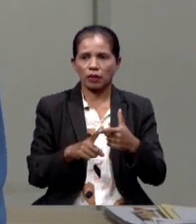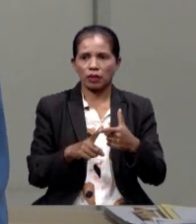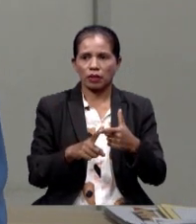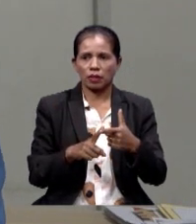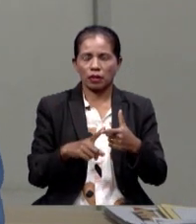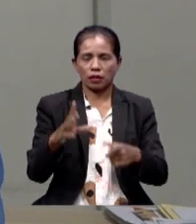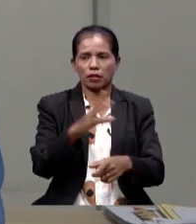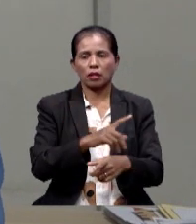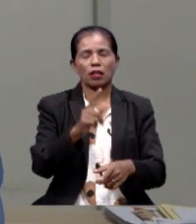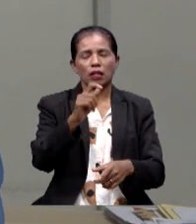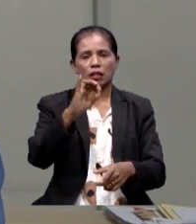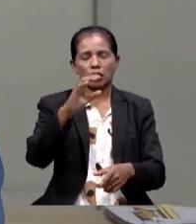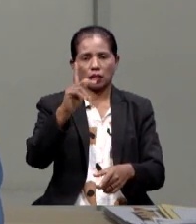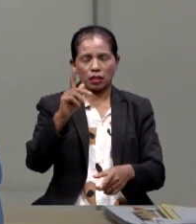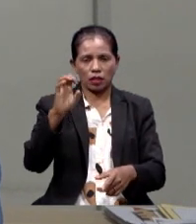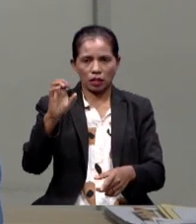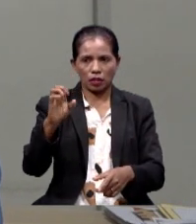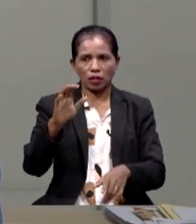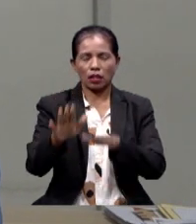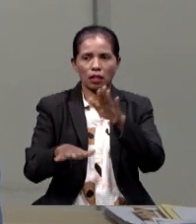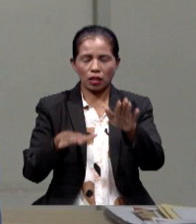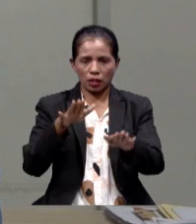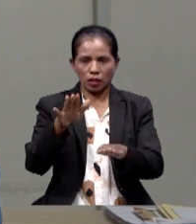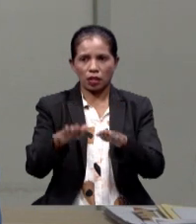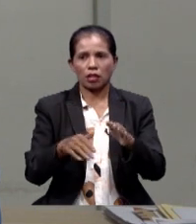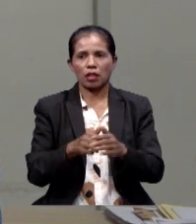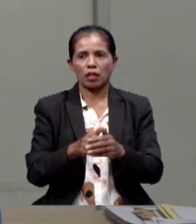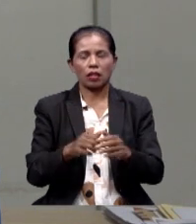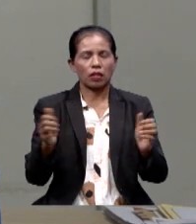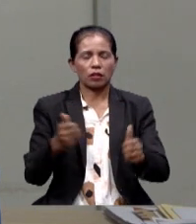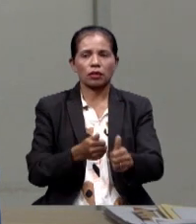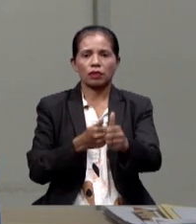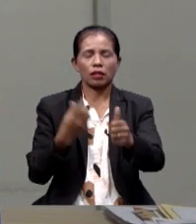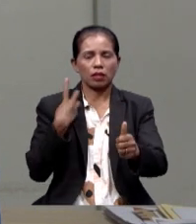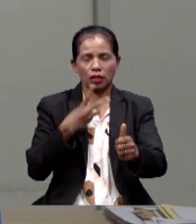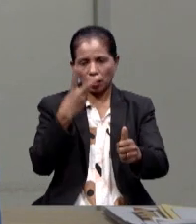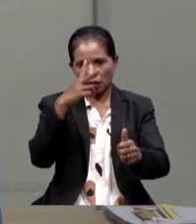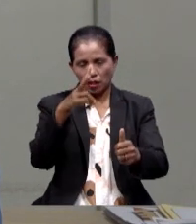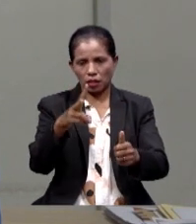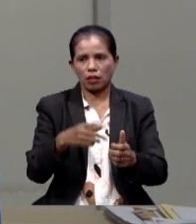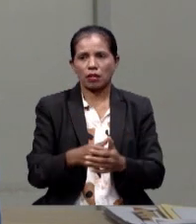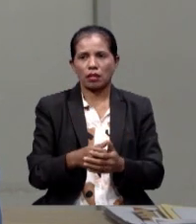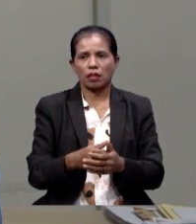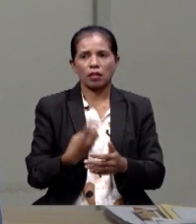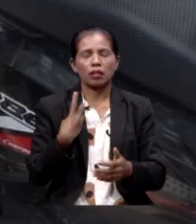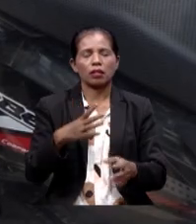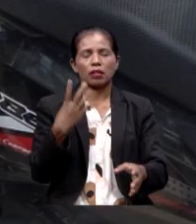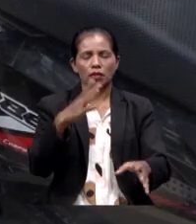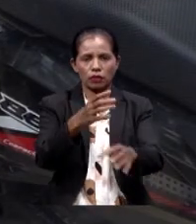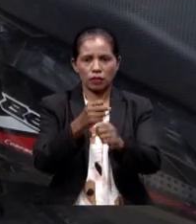trip ticket nia la oba maka nia la prensa ita detecta na ba ita se prende kareta